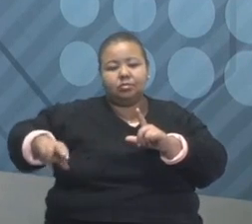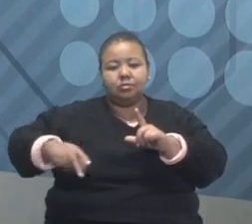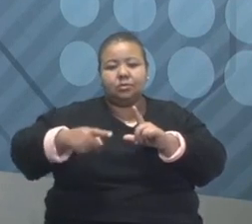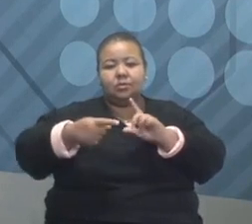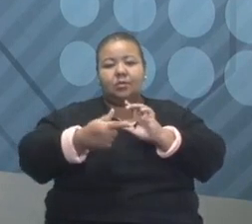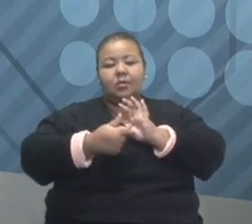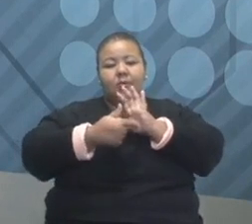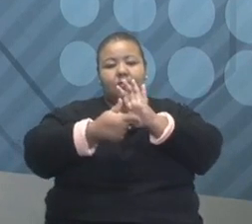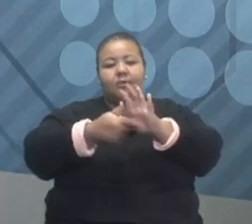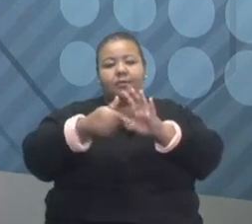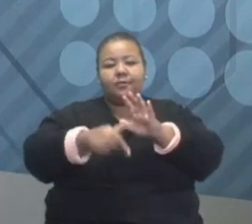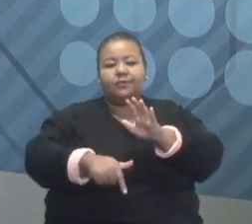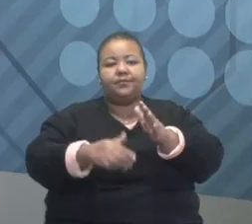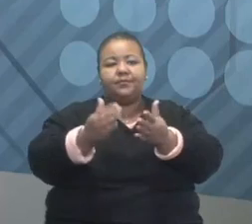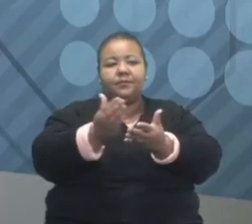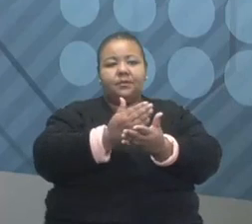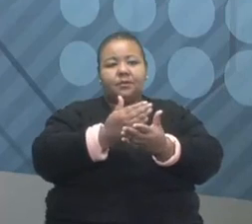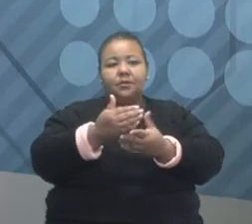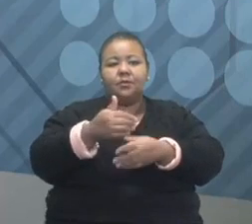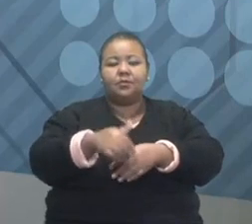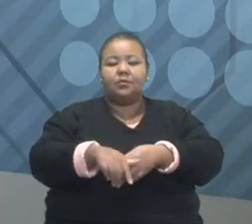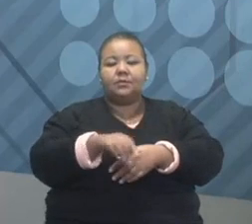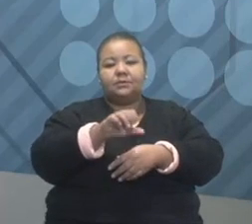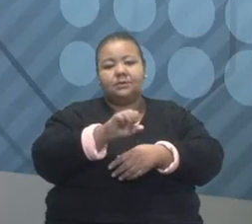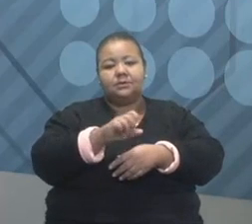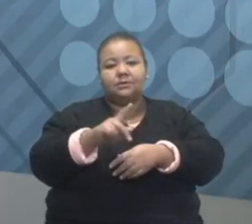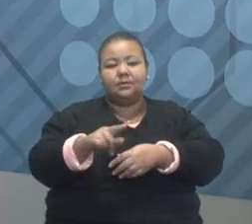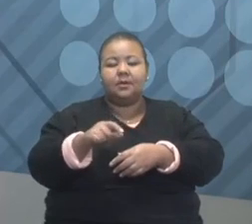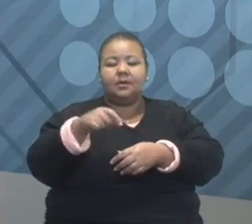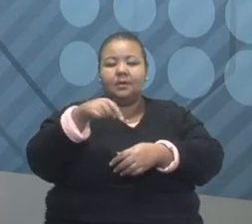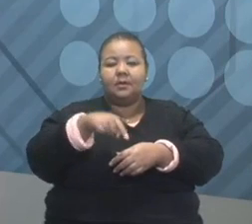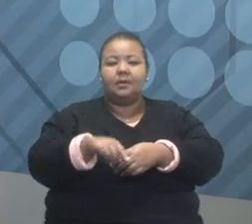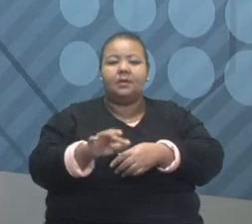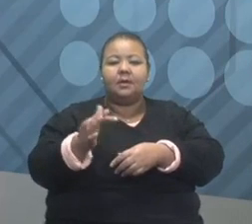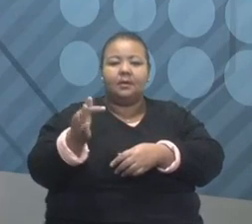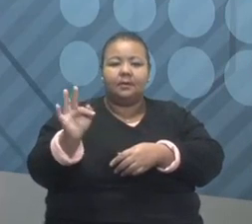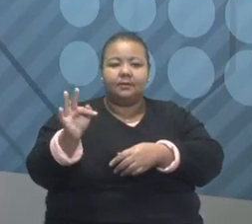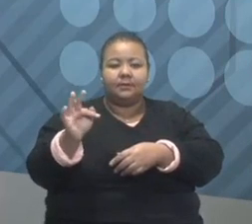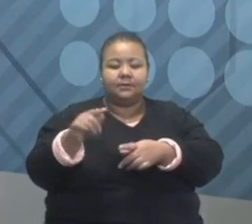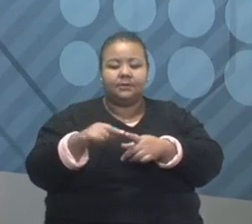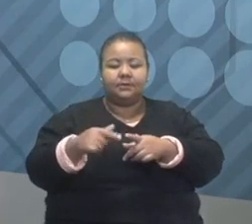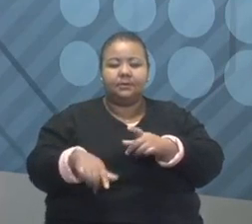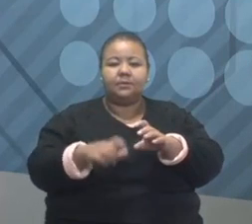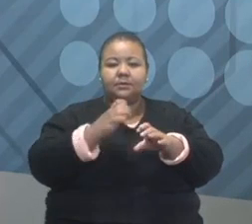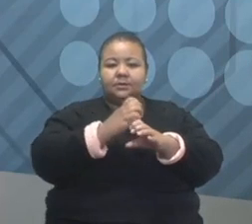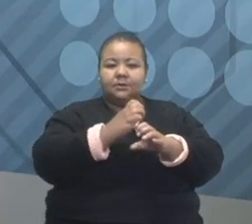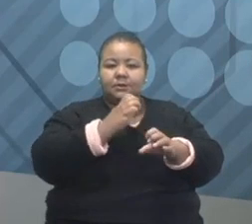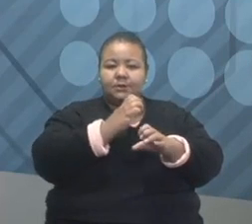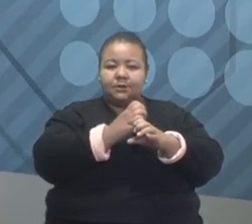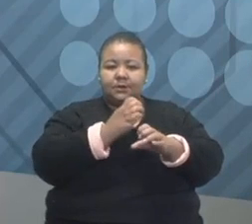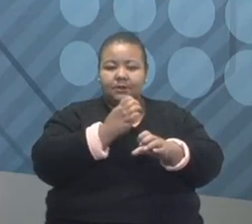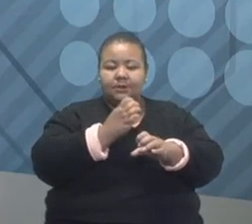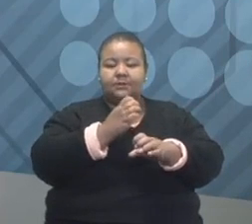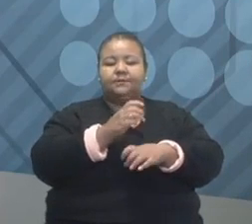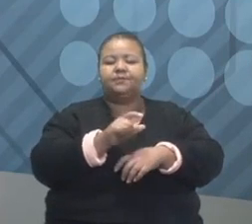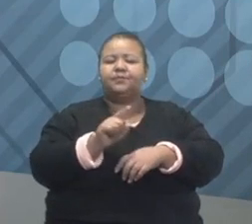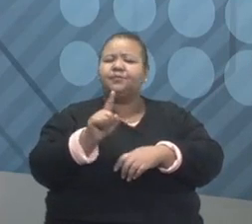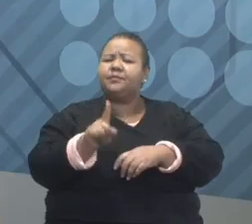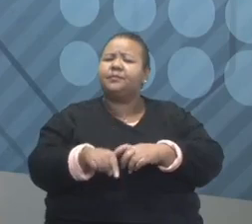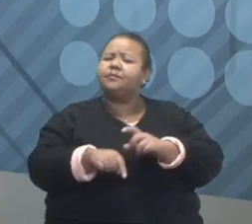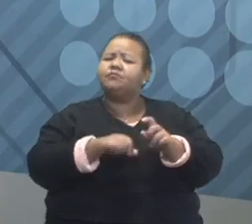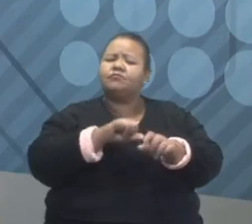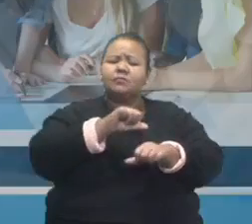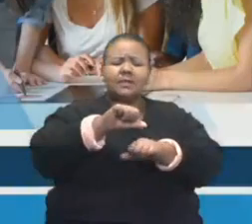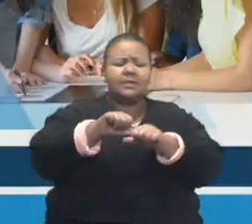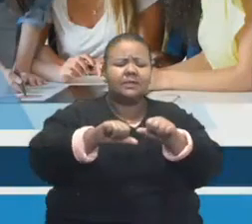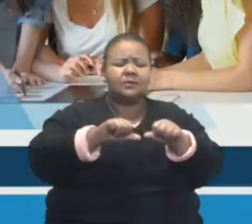aqui, na resolução de algumas situações envolvendo a física ou até mesmo as engenharias. Mas o que é uma